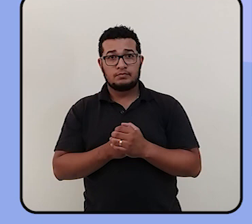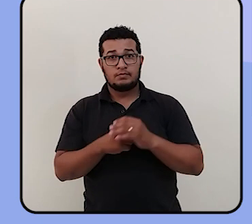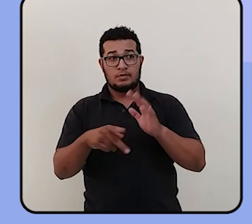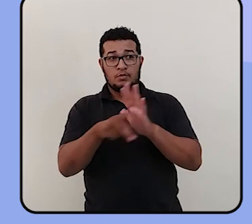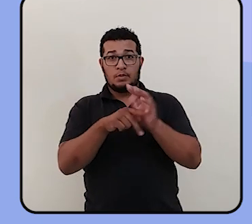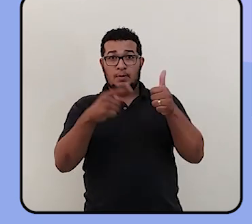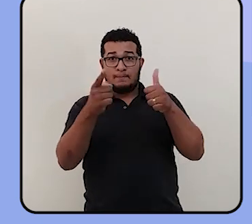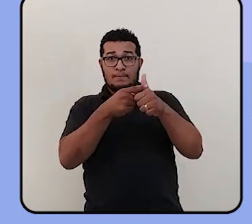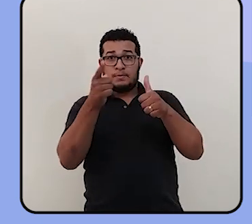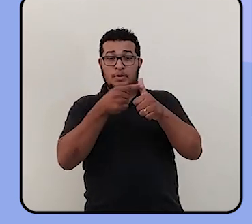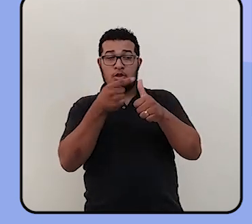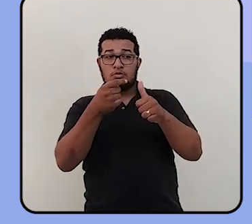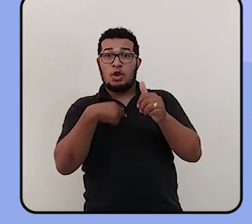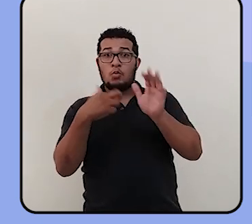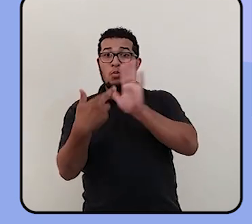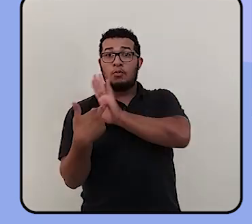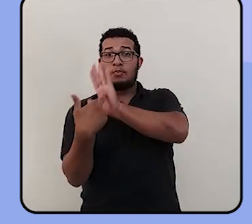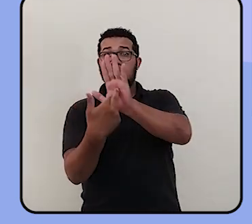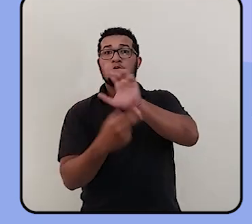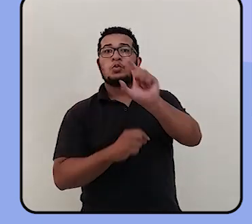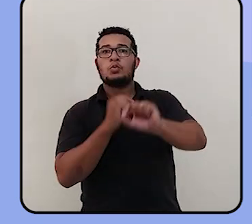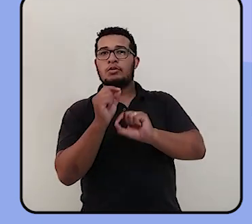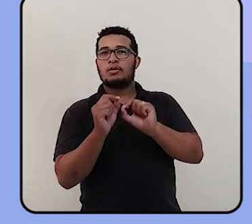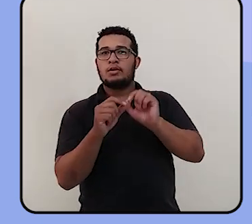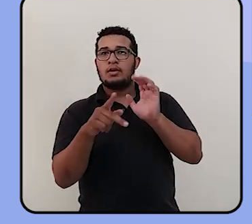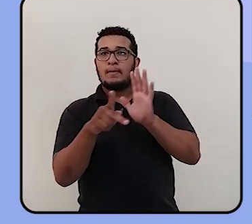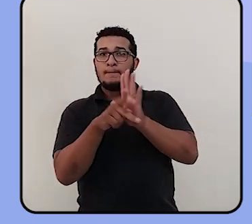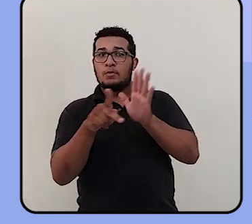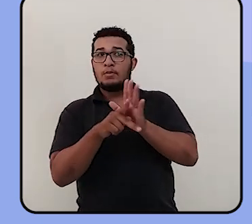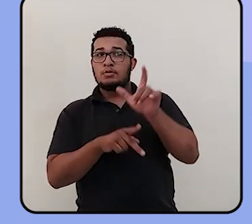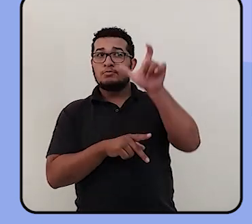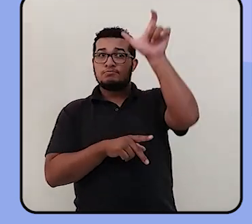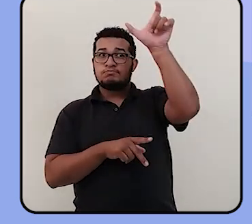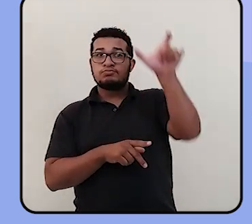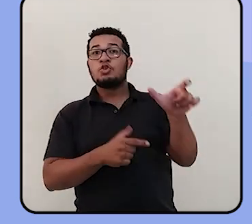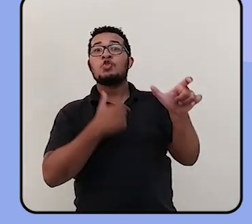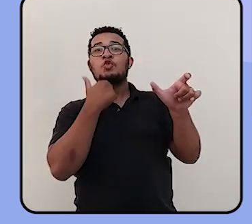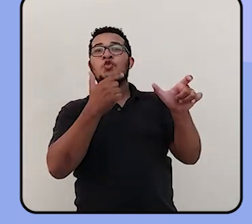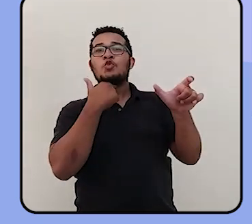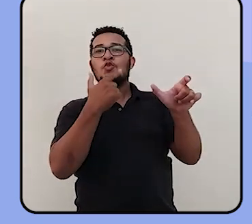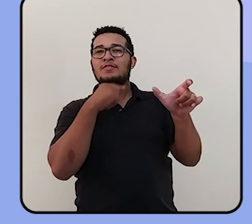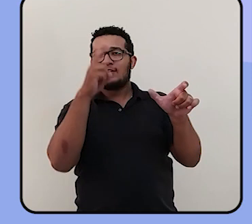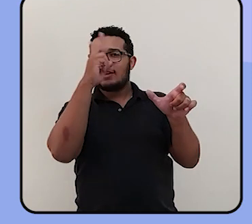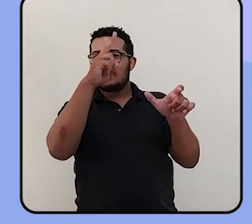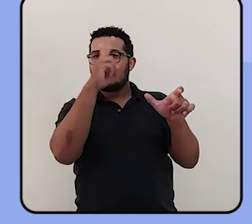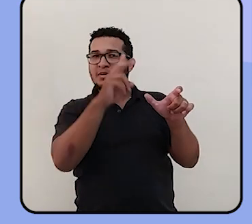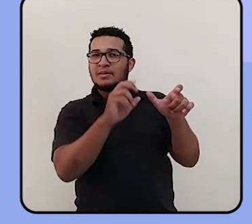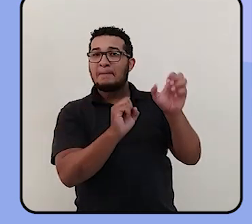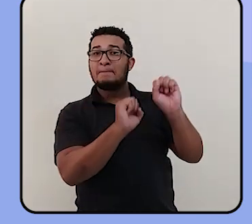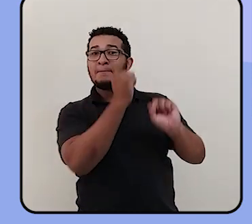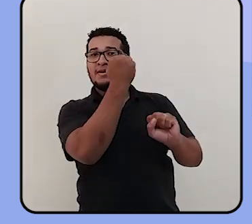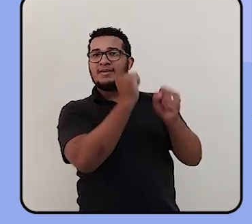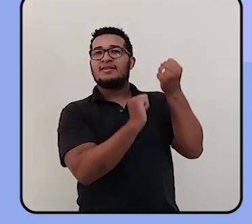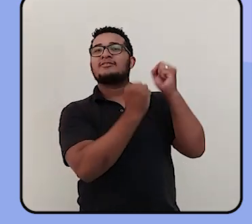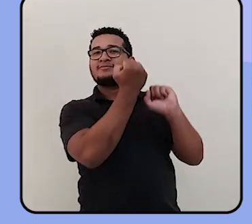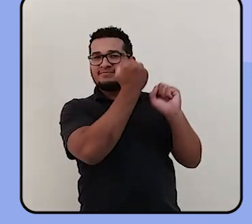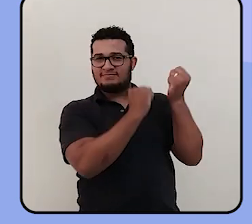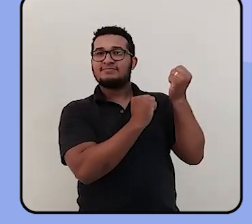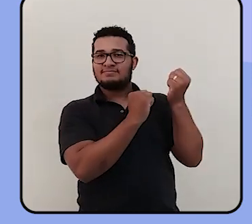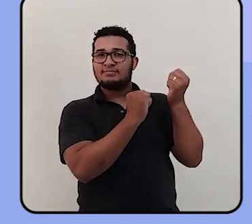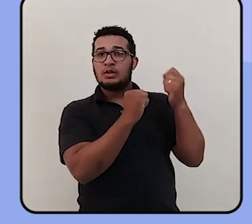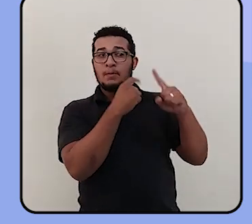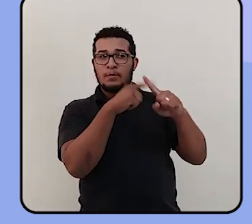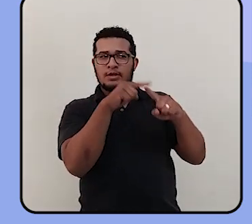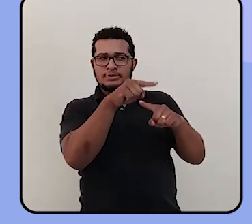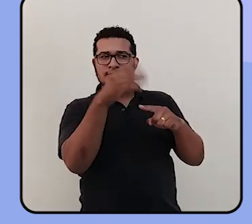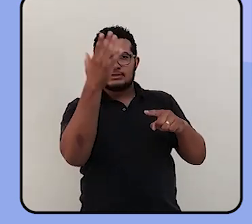no primeiro membro eu vou representar a coluna que está com a pergunta, que está com x. Onde tem 5 e x,